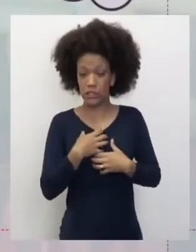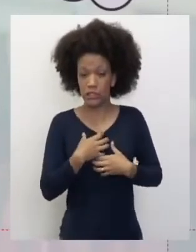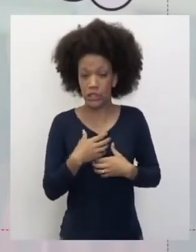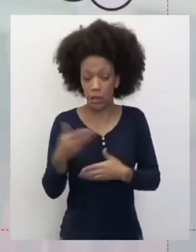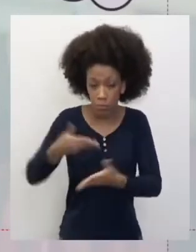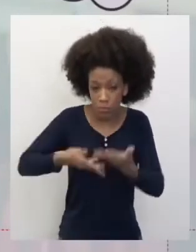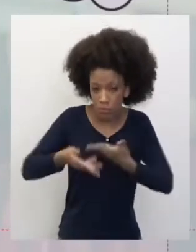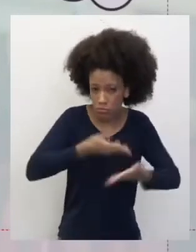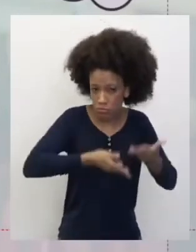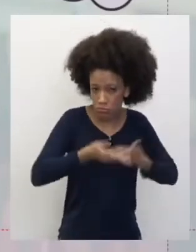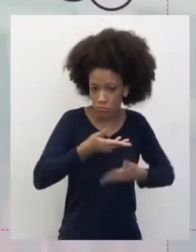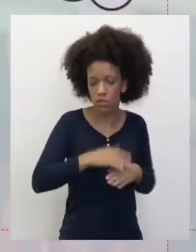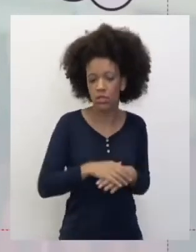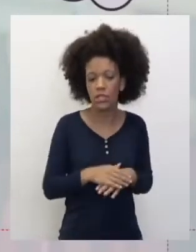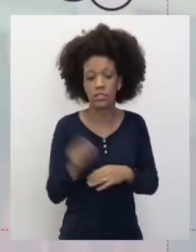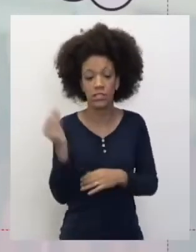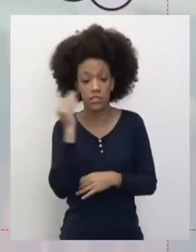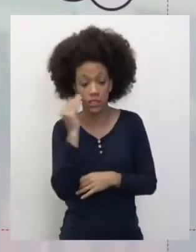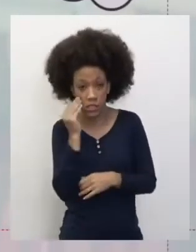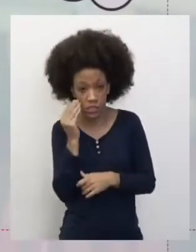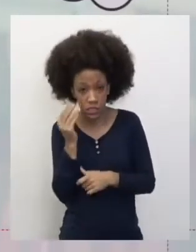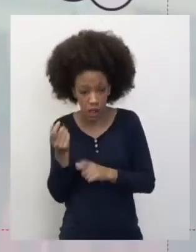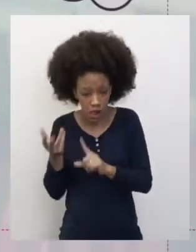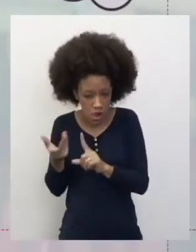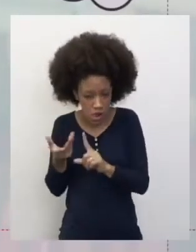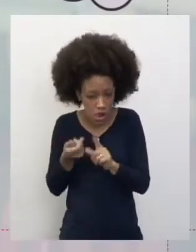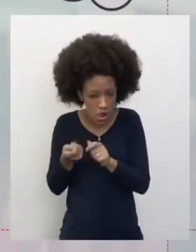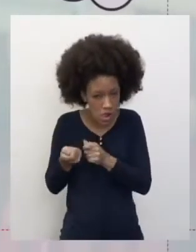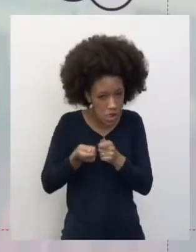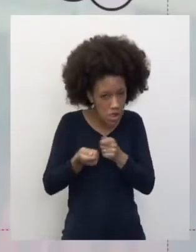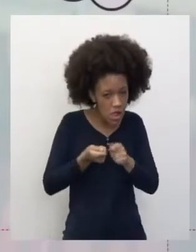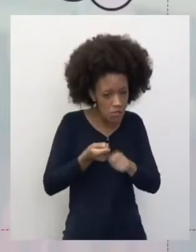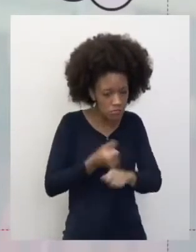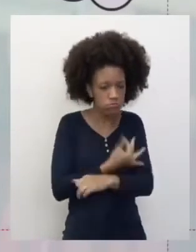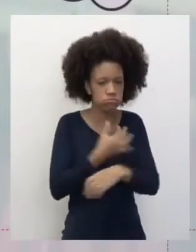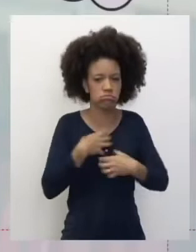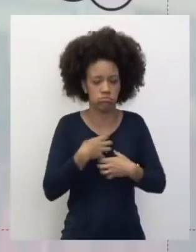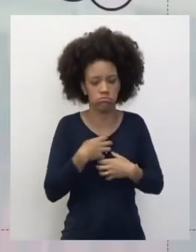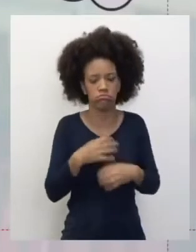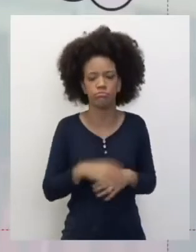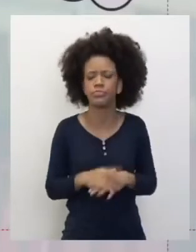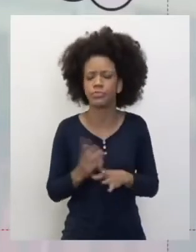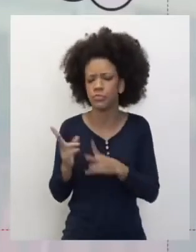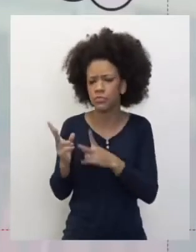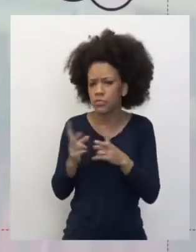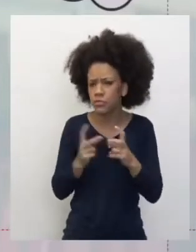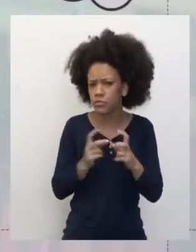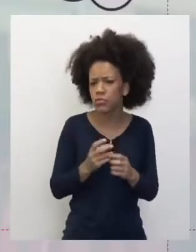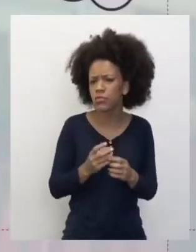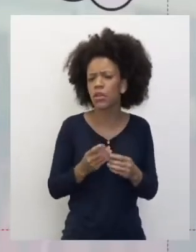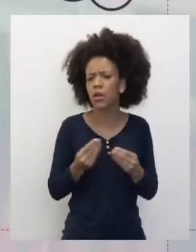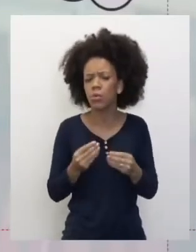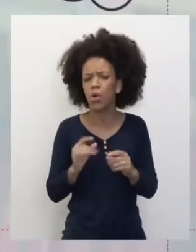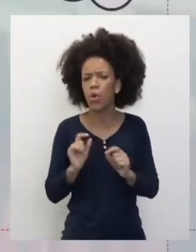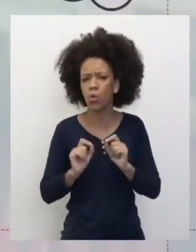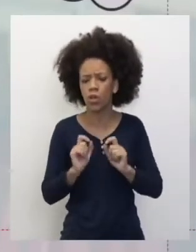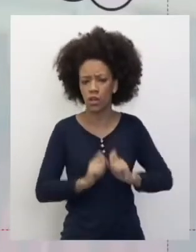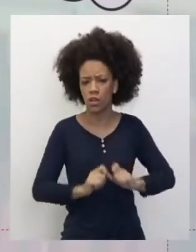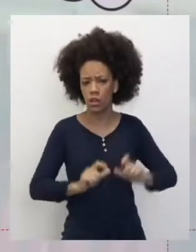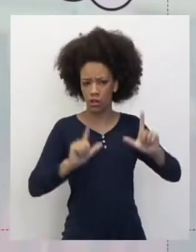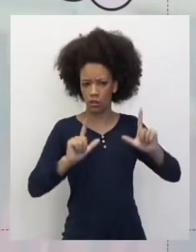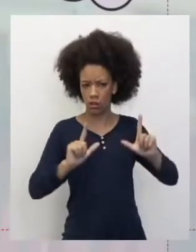são indícios de tentativas de manipular suas emoções. A gente observa isso muito, né, com as imagens, né?